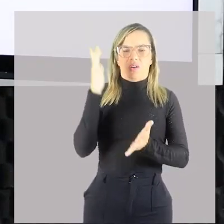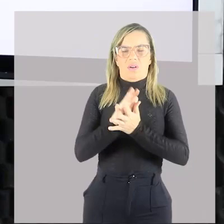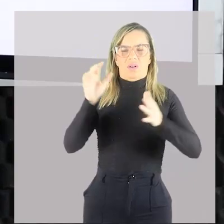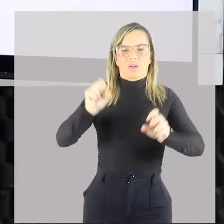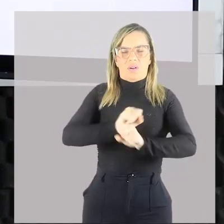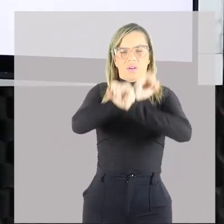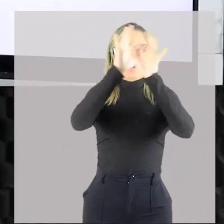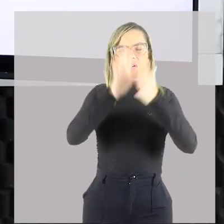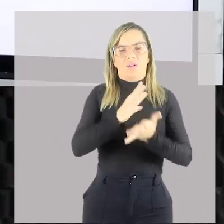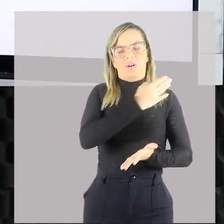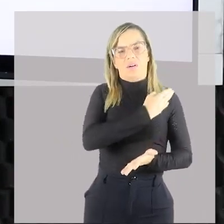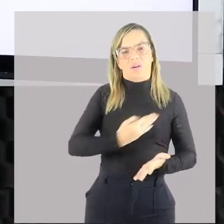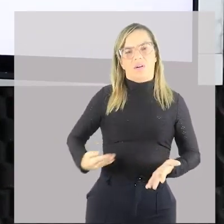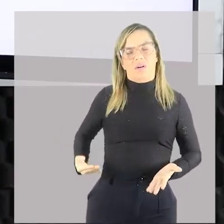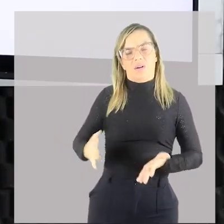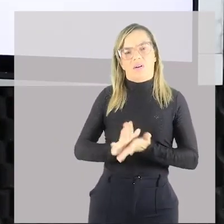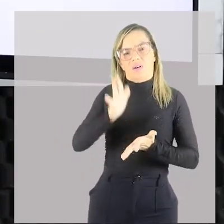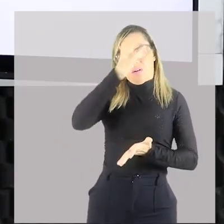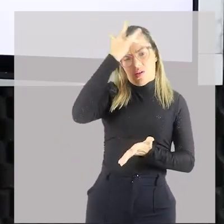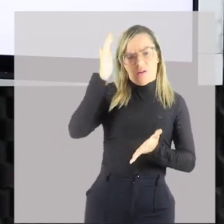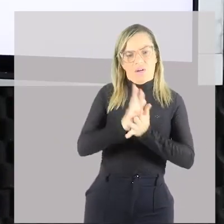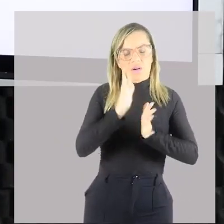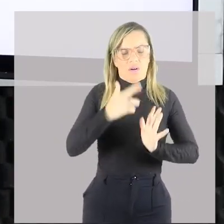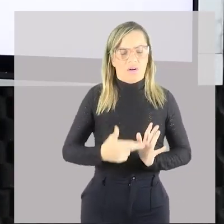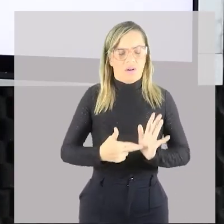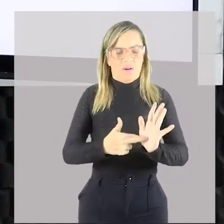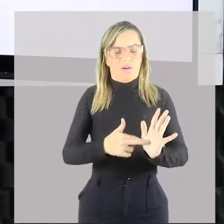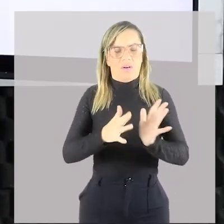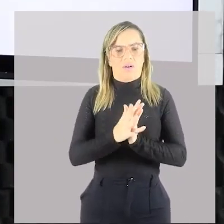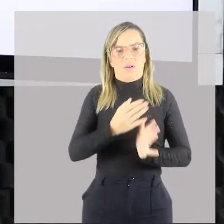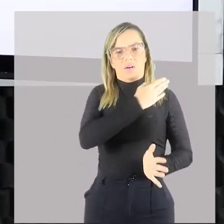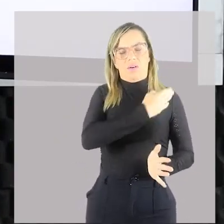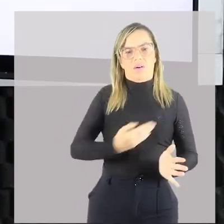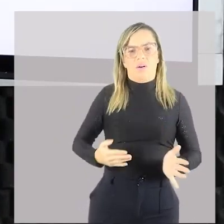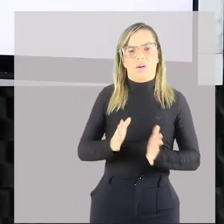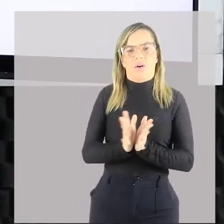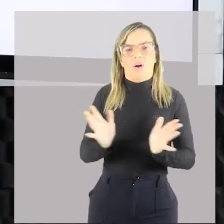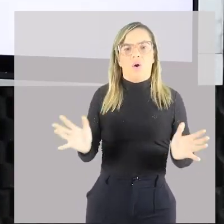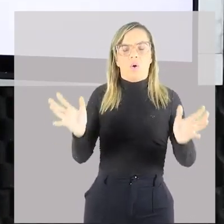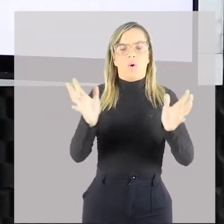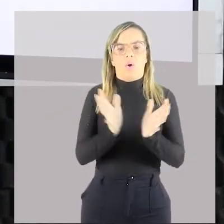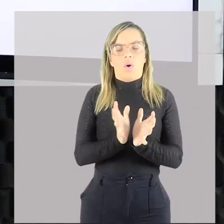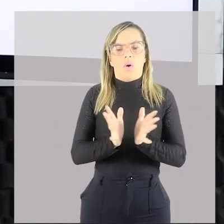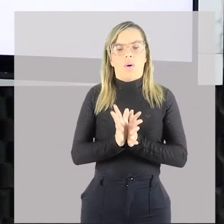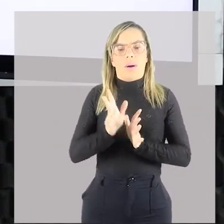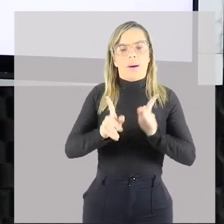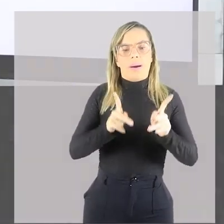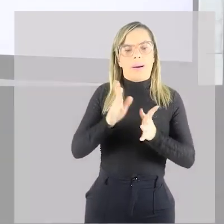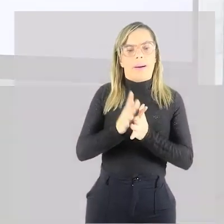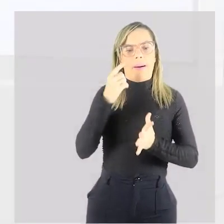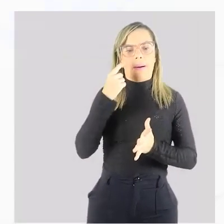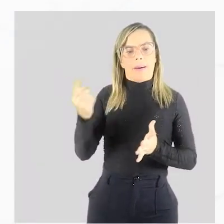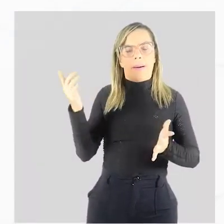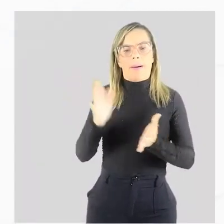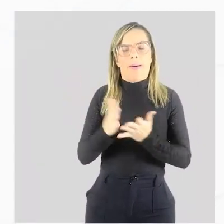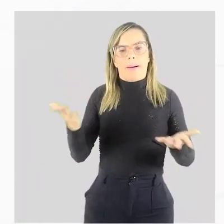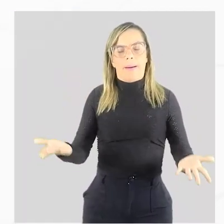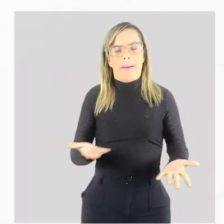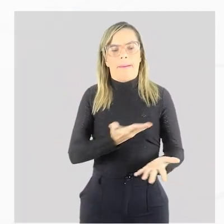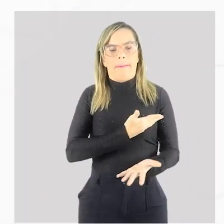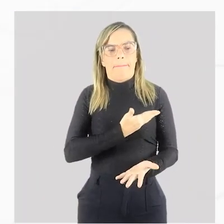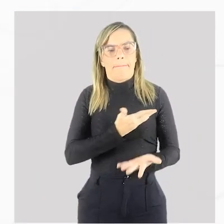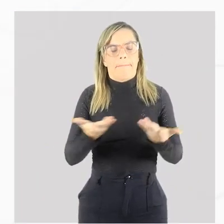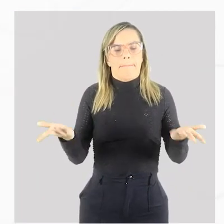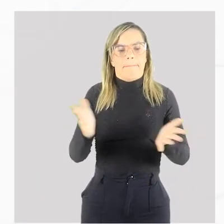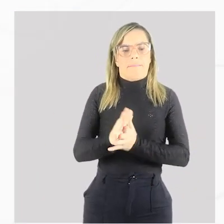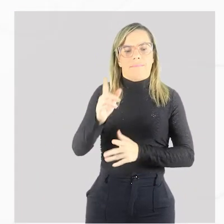que o governante é um indivíduo, mas ele está representando o Estado, do qual é um corpo coletivo. Então, meus senhores, meus amigos, só a letra A